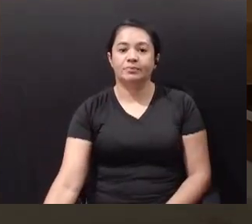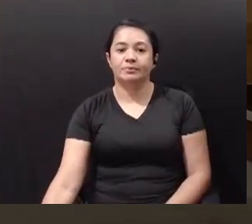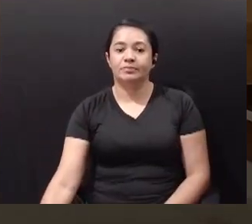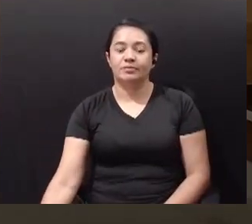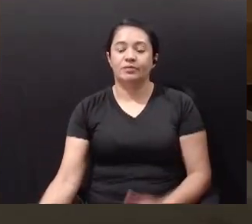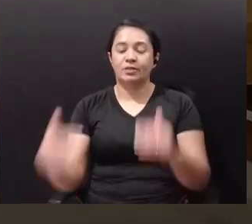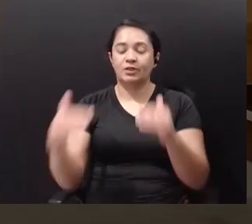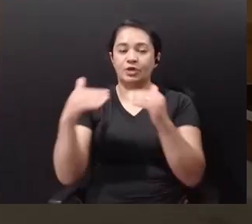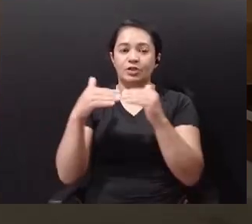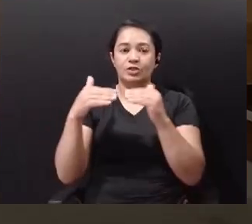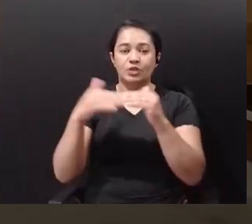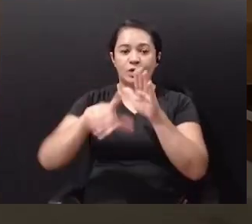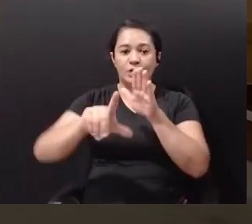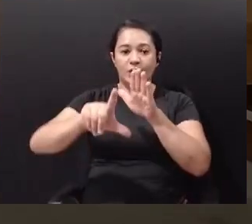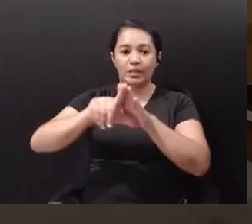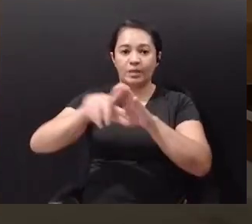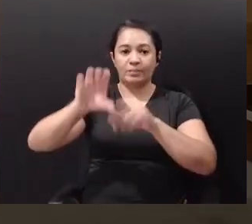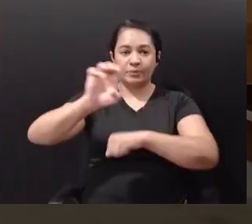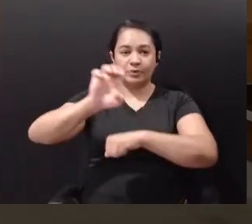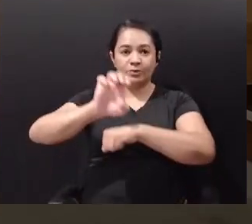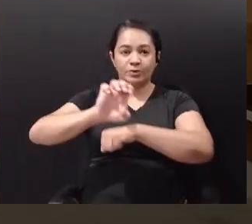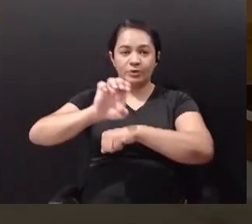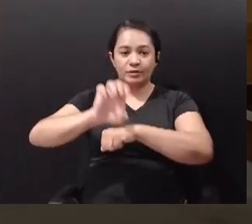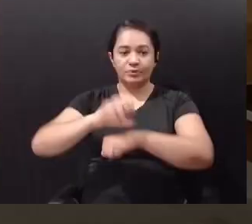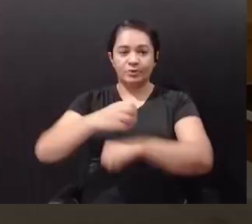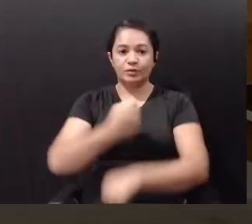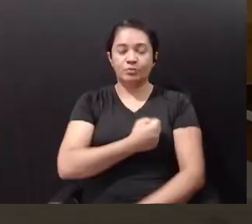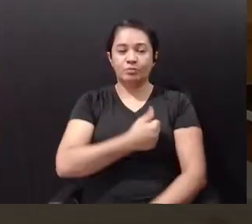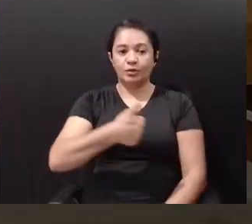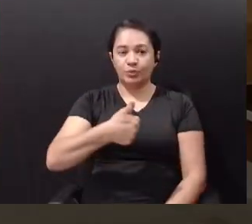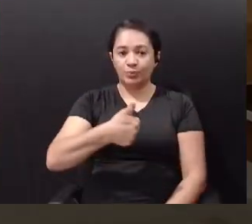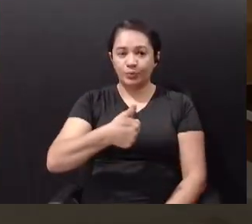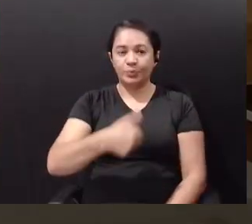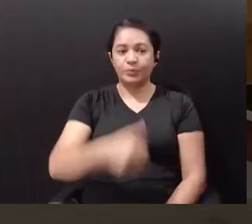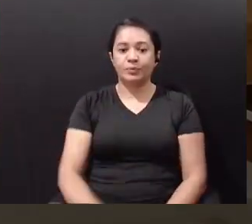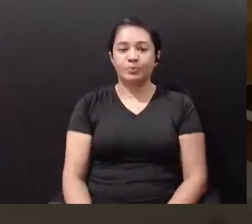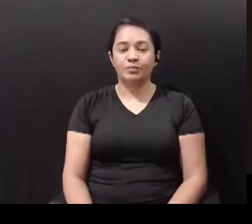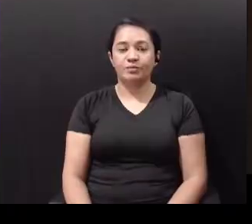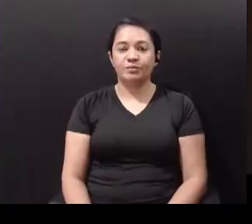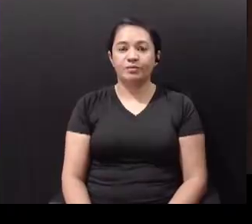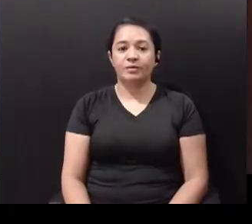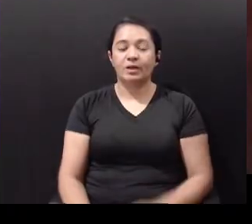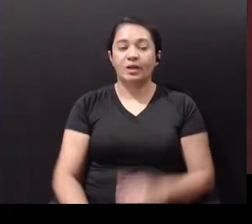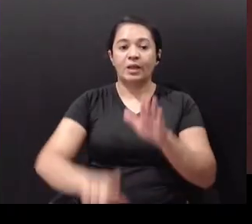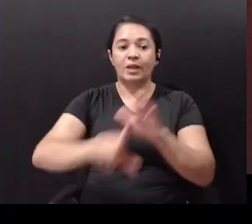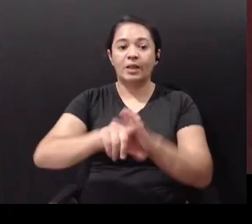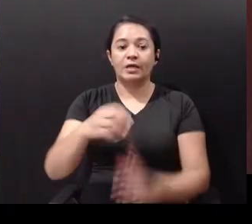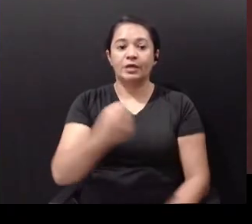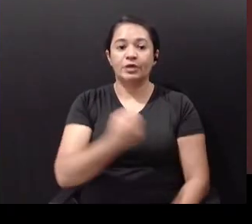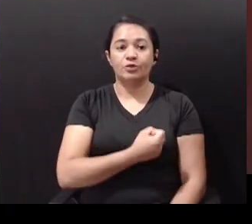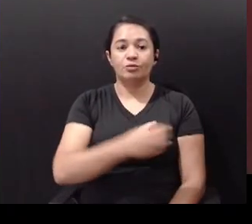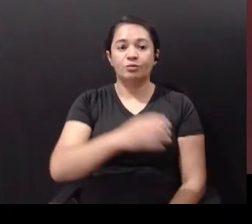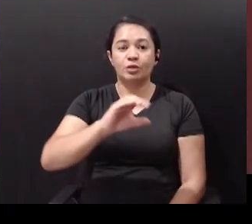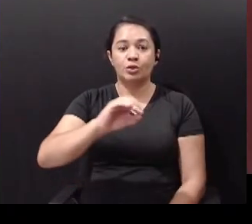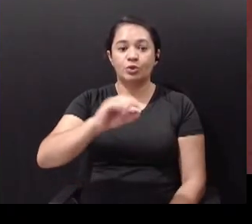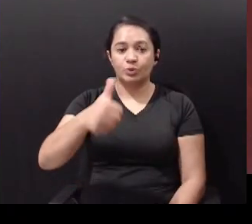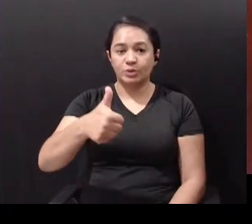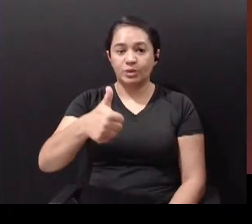com essa lei número 1. E ela é lei número 1 porque ela